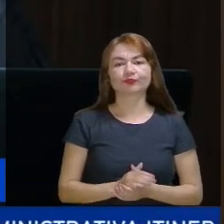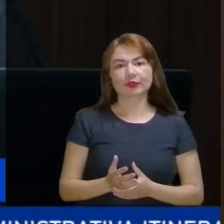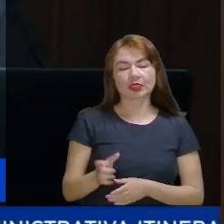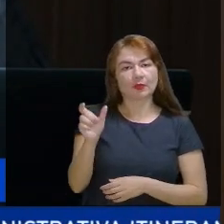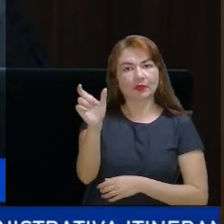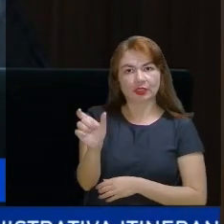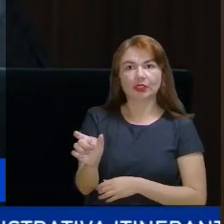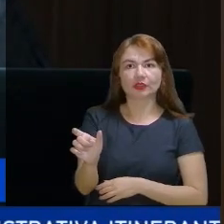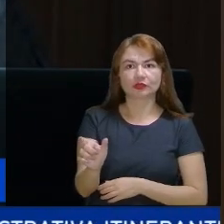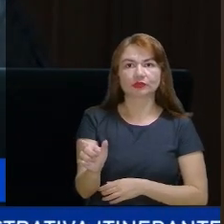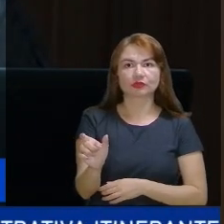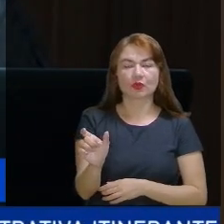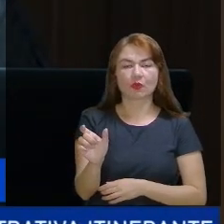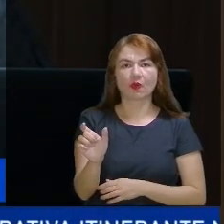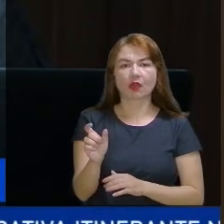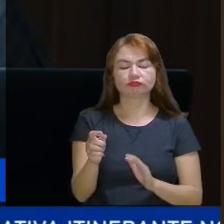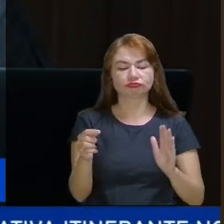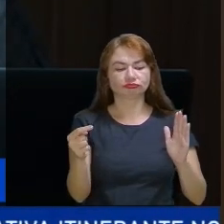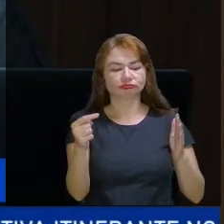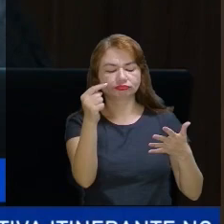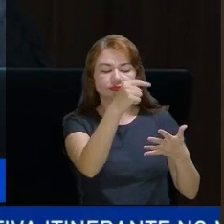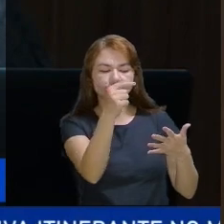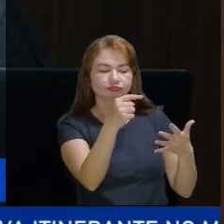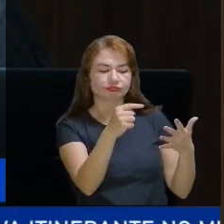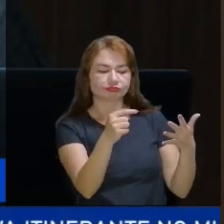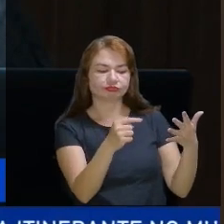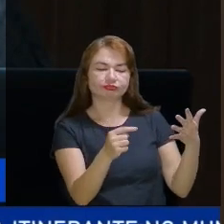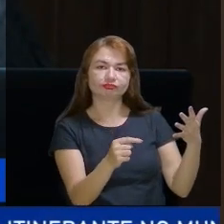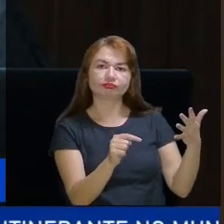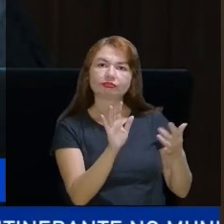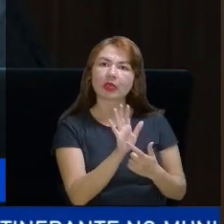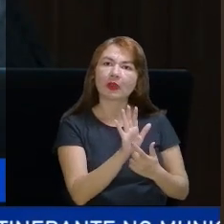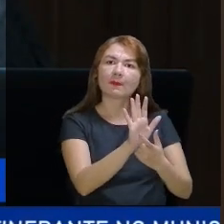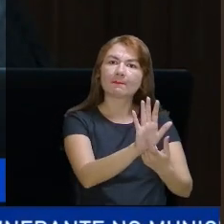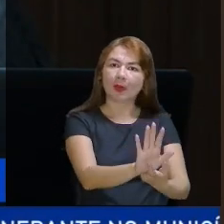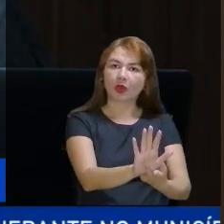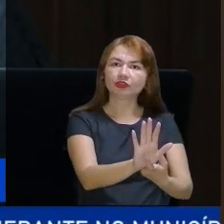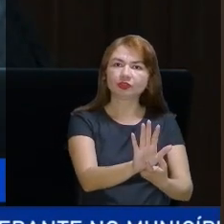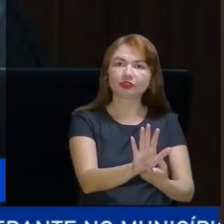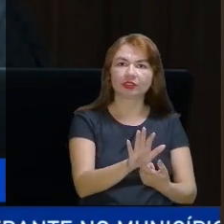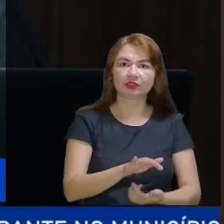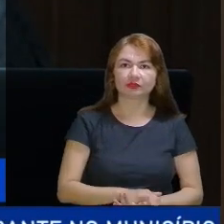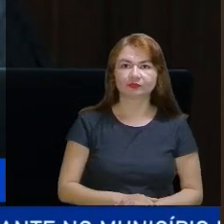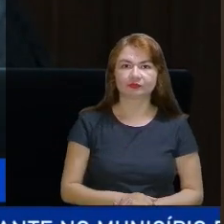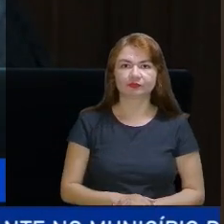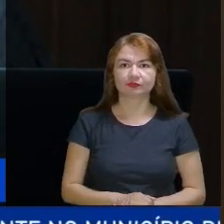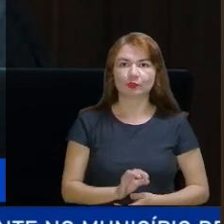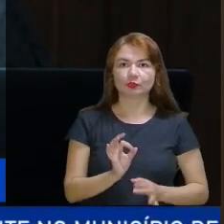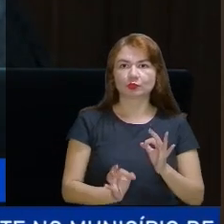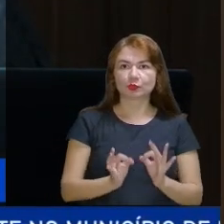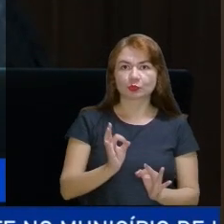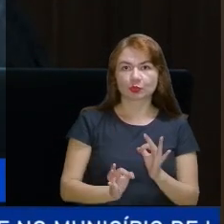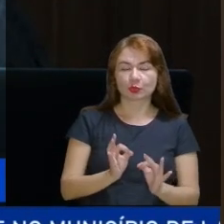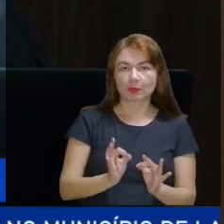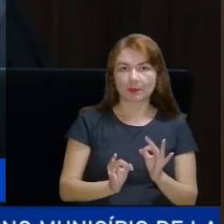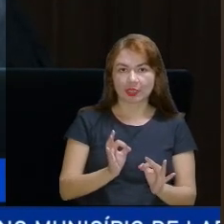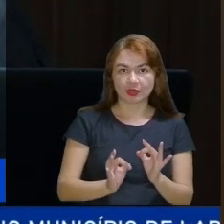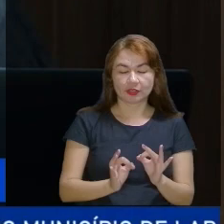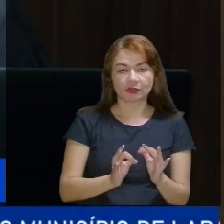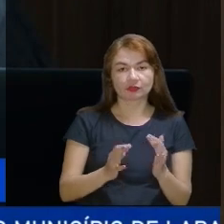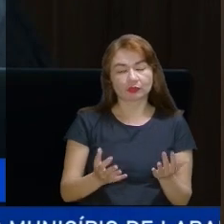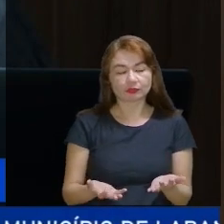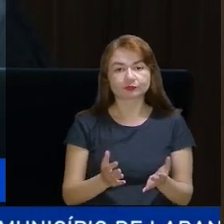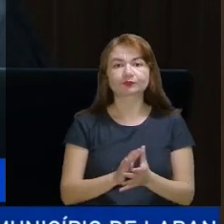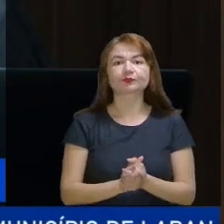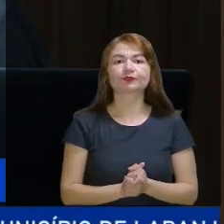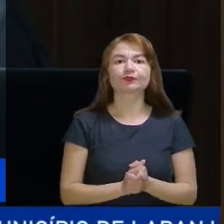recorrente aponte questões em que ponto do julgado, em tese, pelo menos,